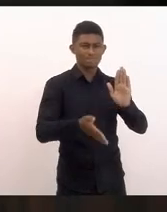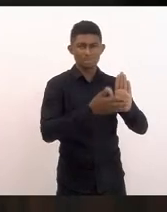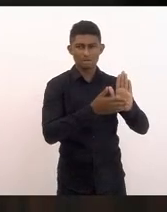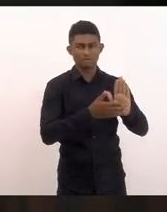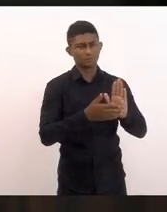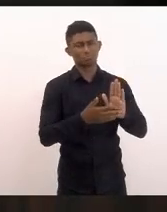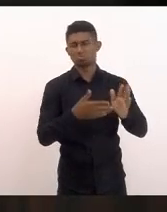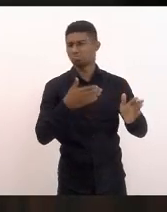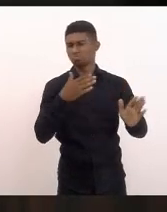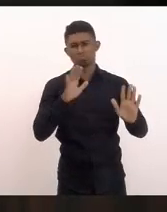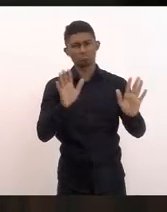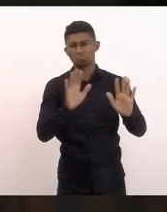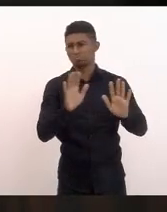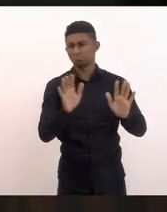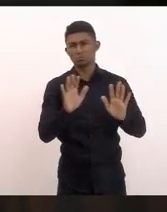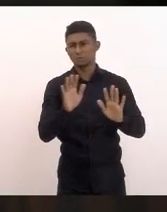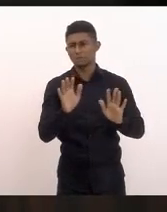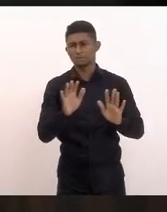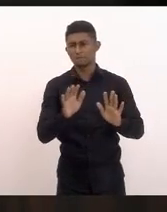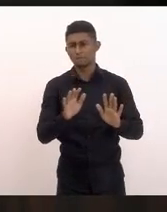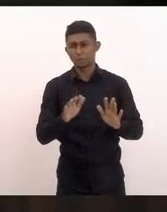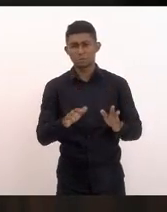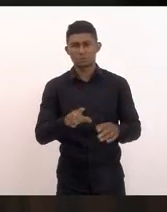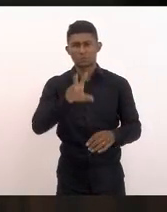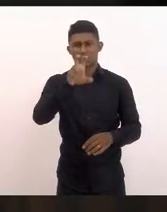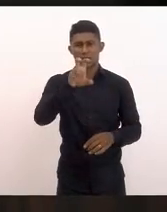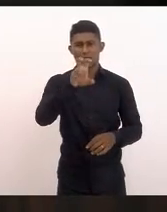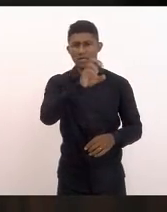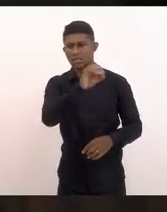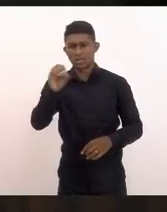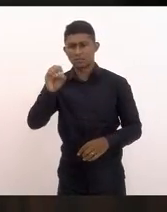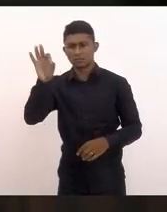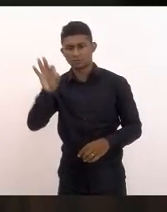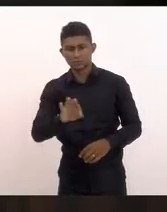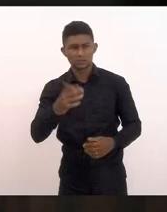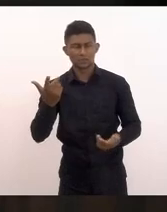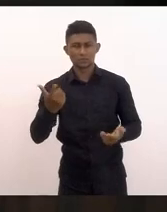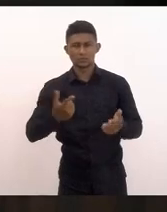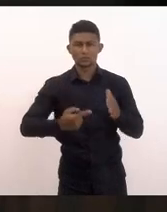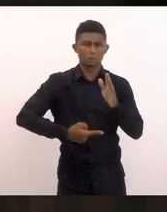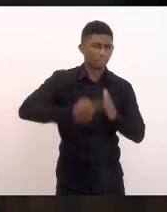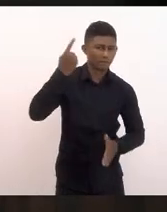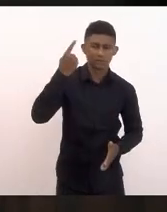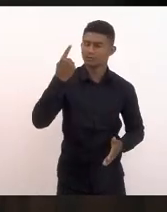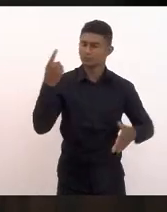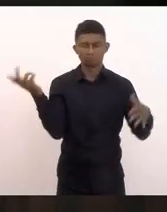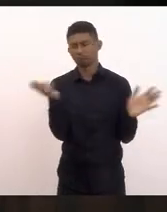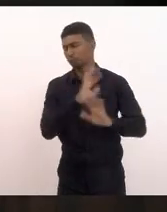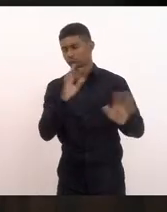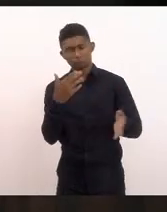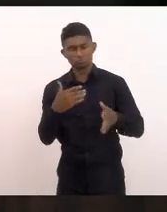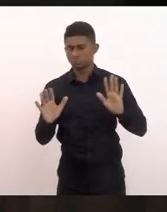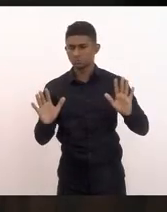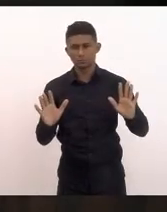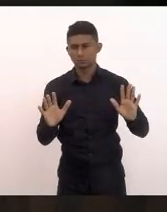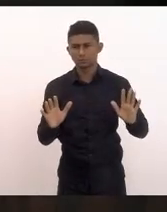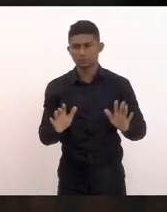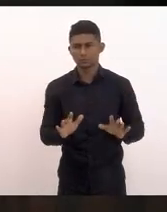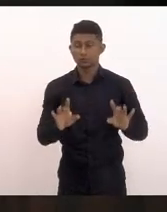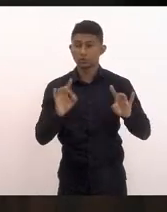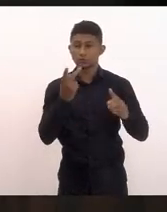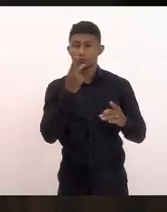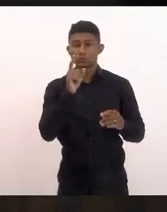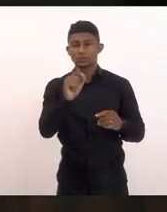vez, okay, pode ser 500%. Eu entendi, presidente. Só chamar a atenção da responsabilidade. Só isso.